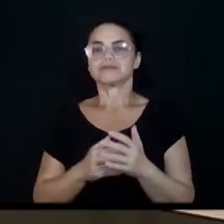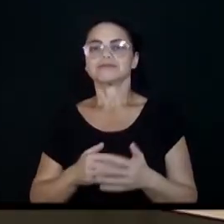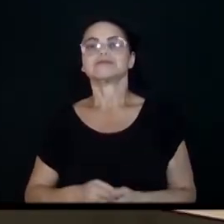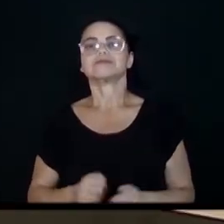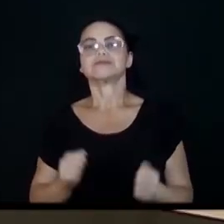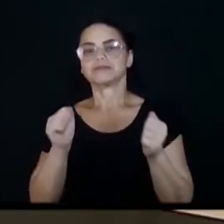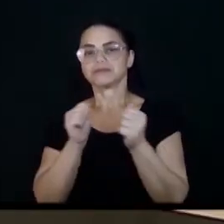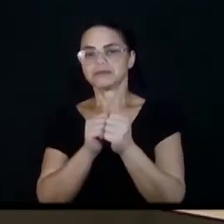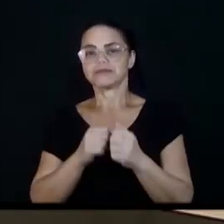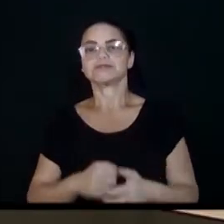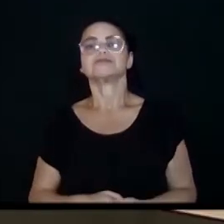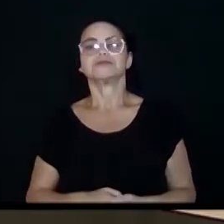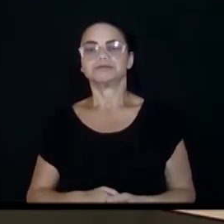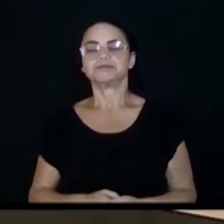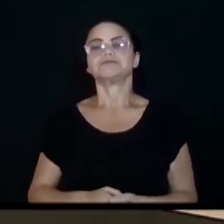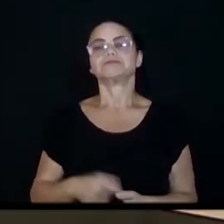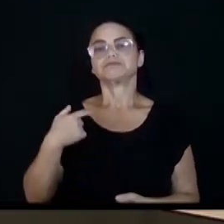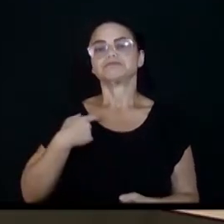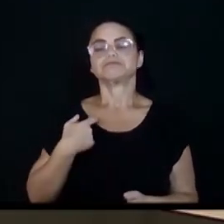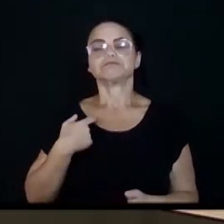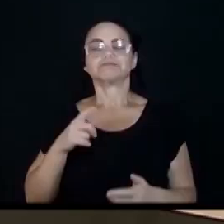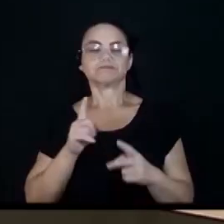gente traz alguns